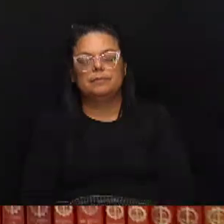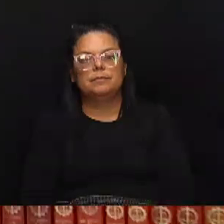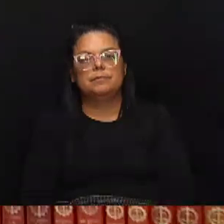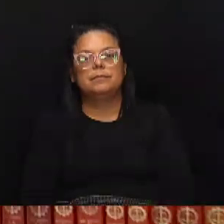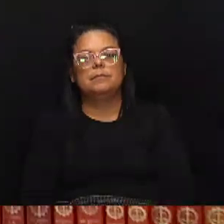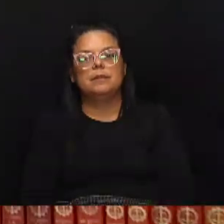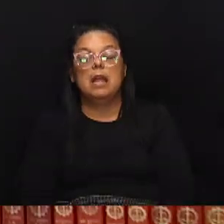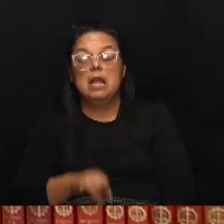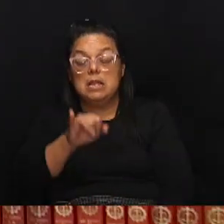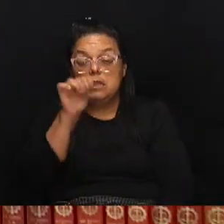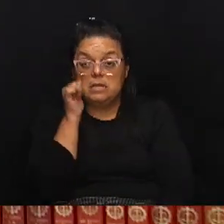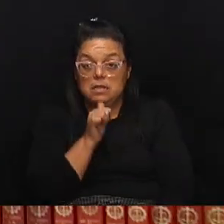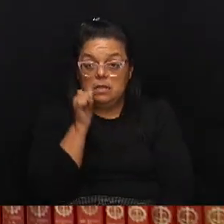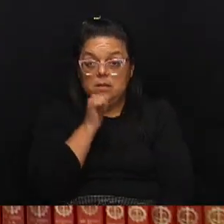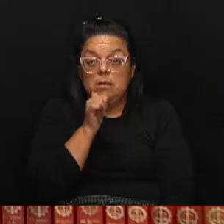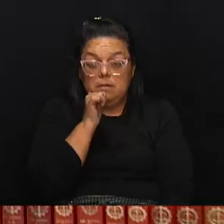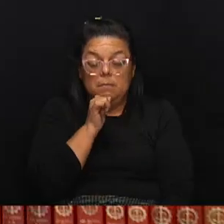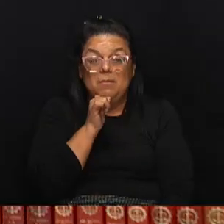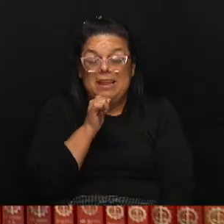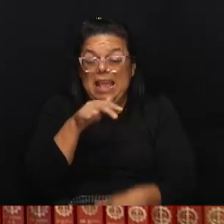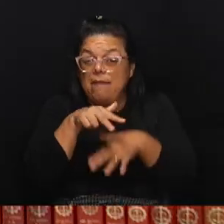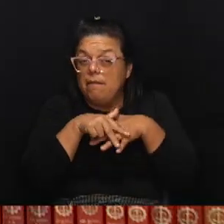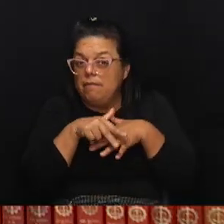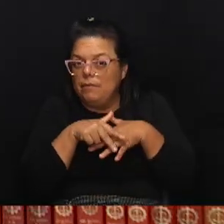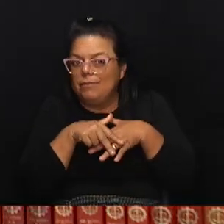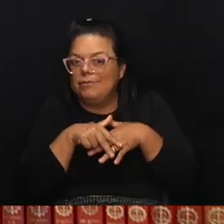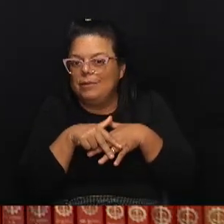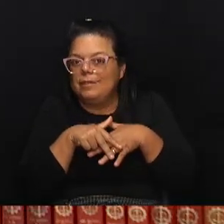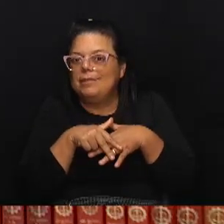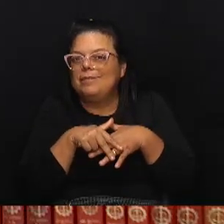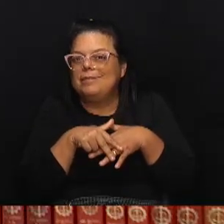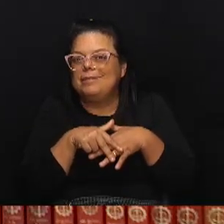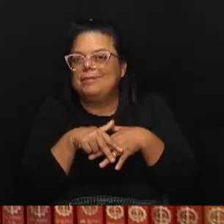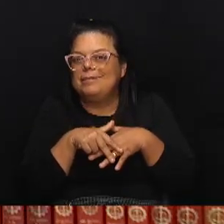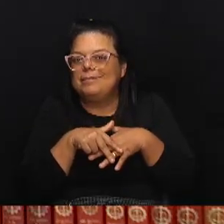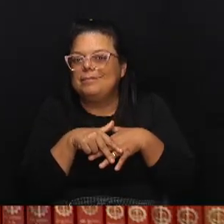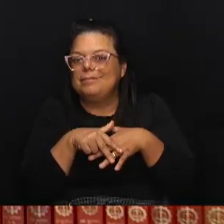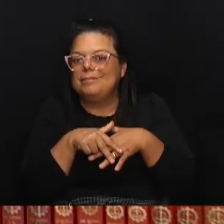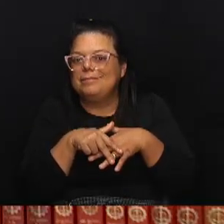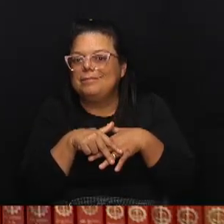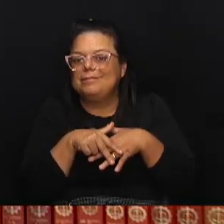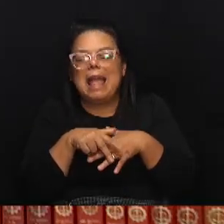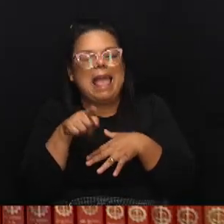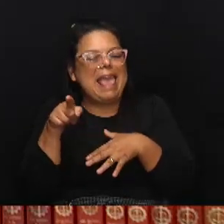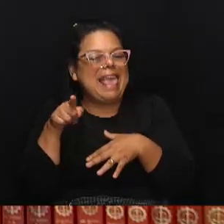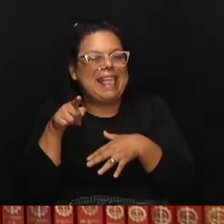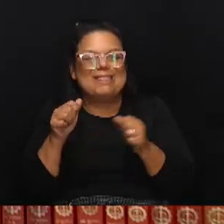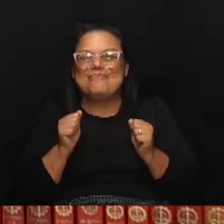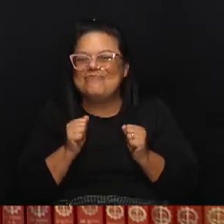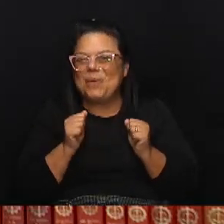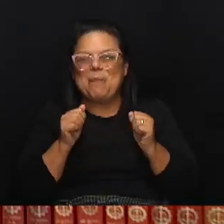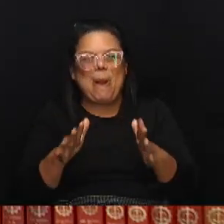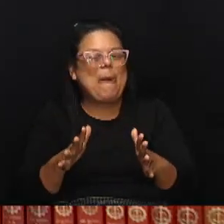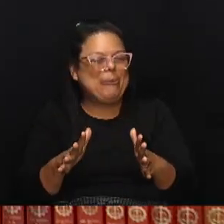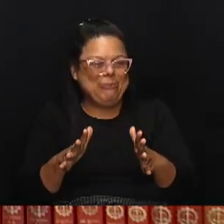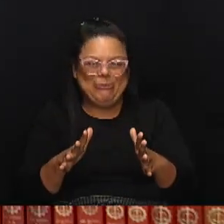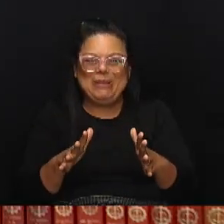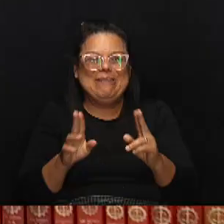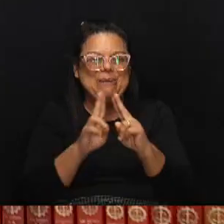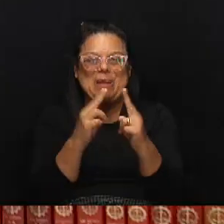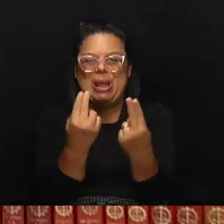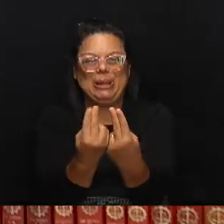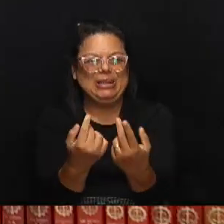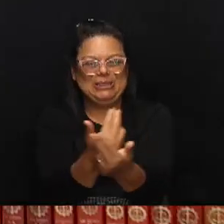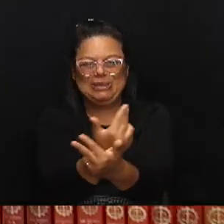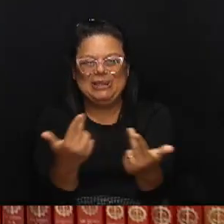Se a mulher ficava viúva, ela não era quem iria tomar conta das propriedades, nem iria